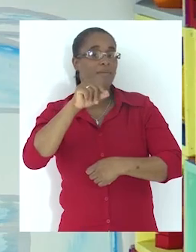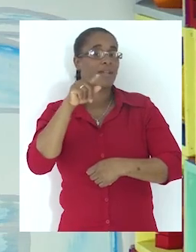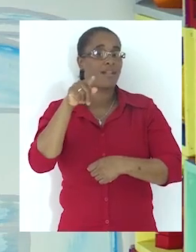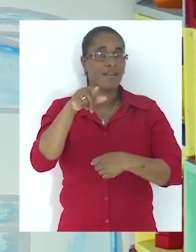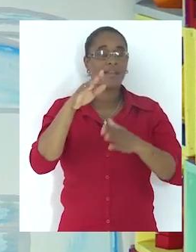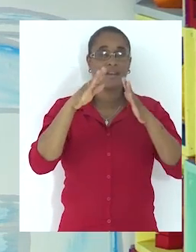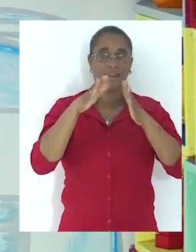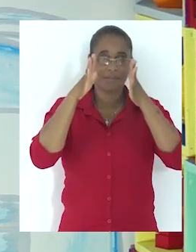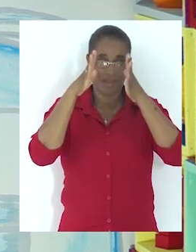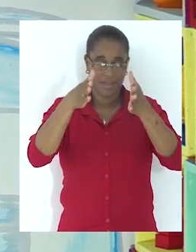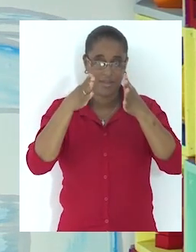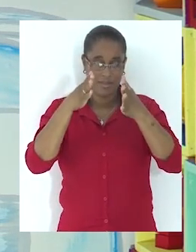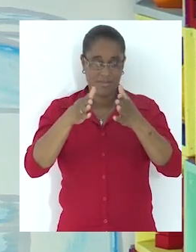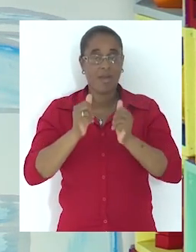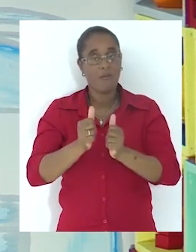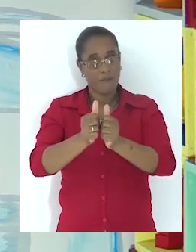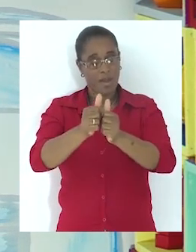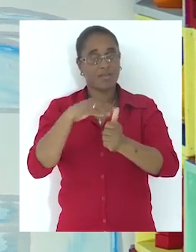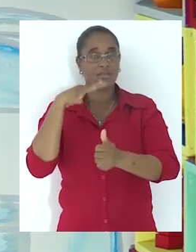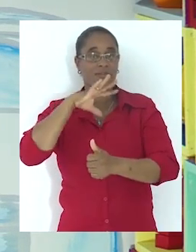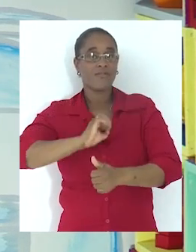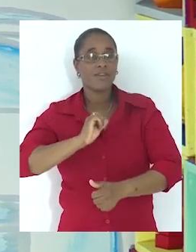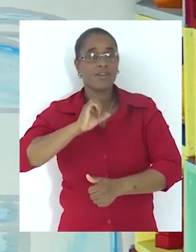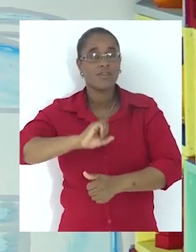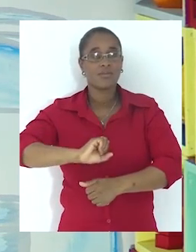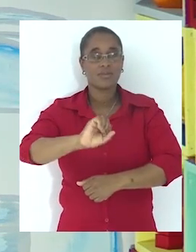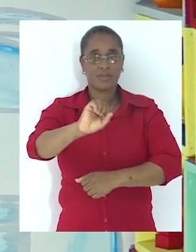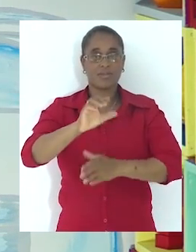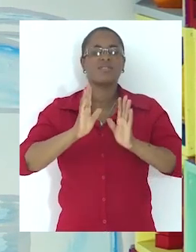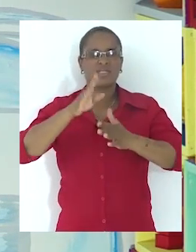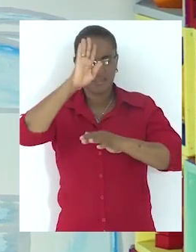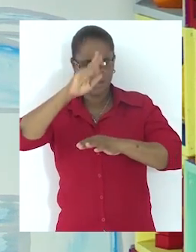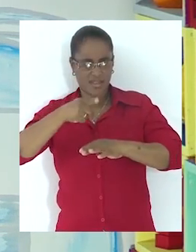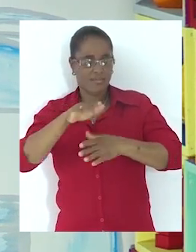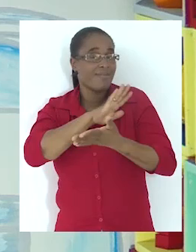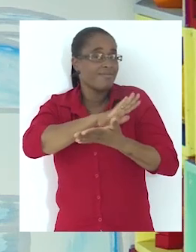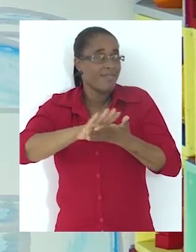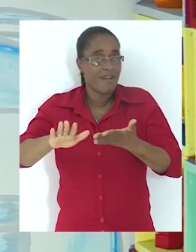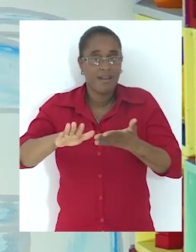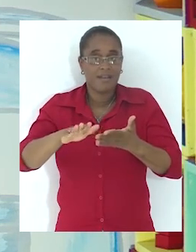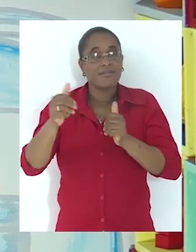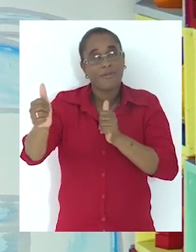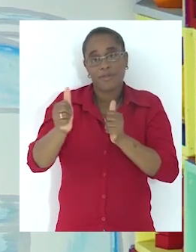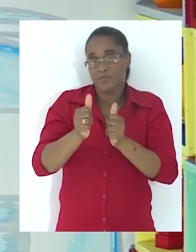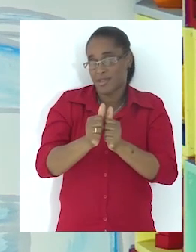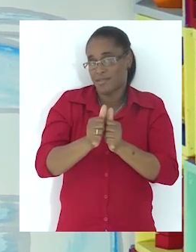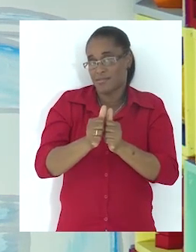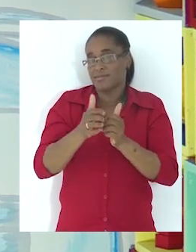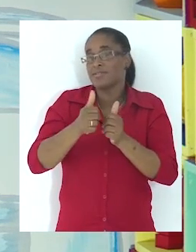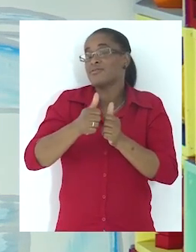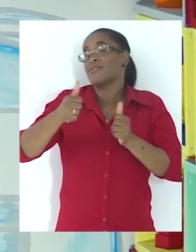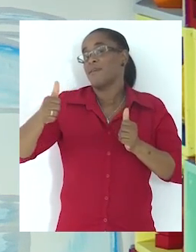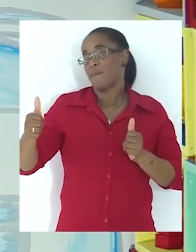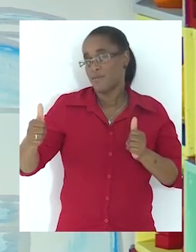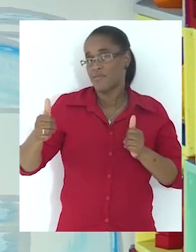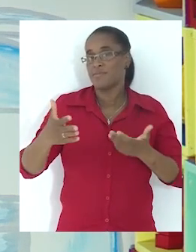atentos, acompanhem os seus educandos e que já sabem, nada de proximidade,